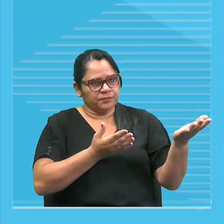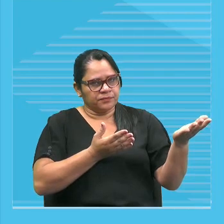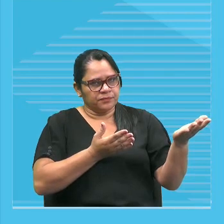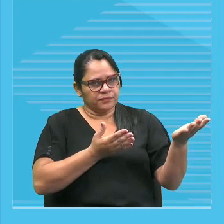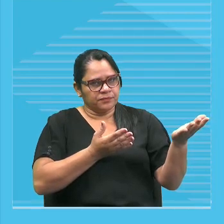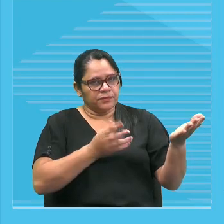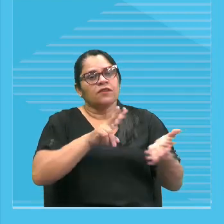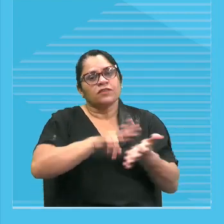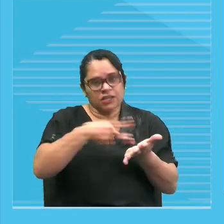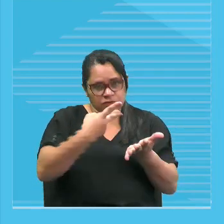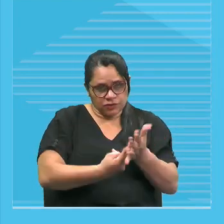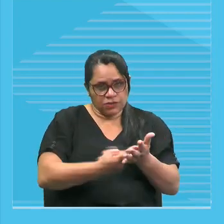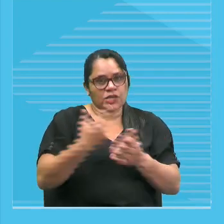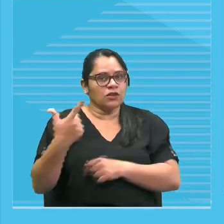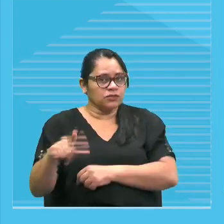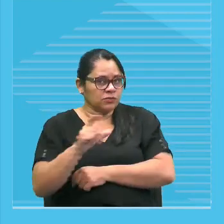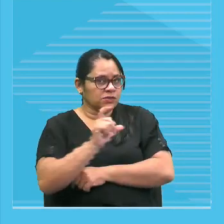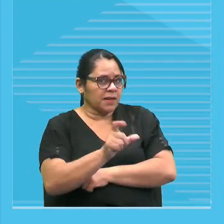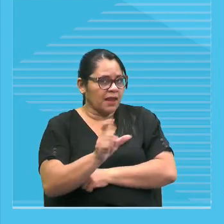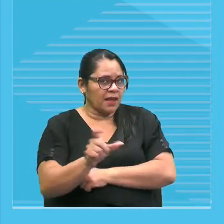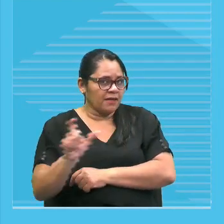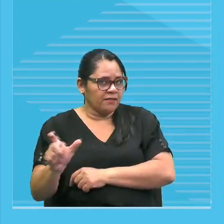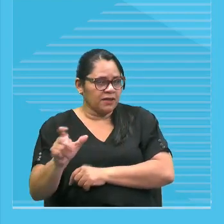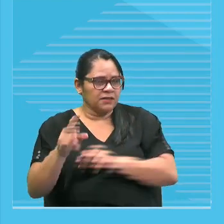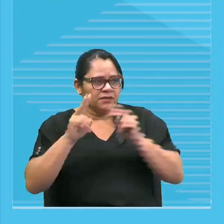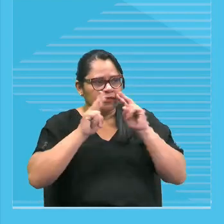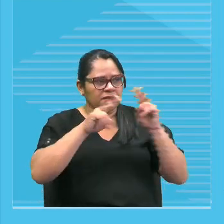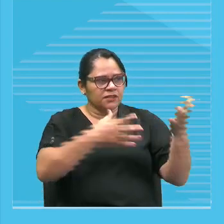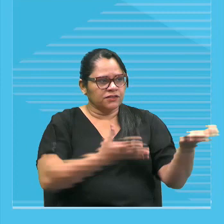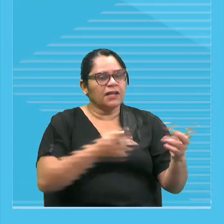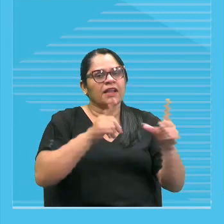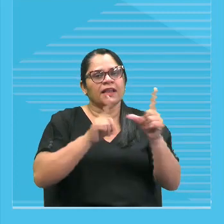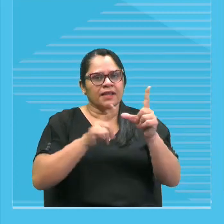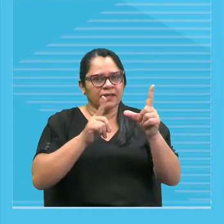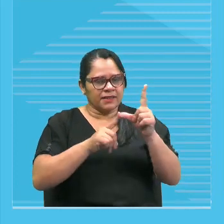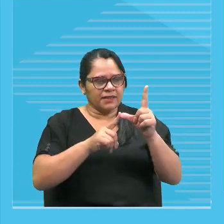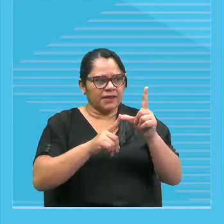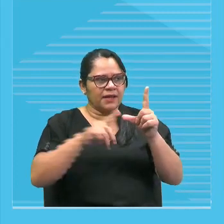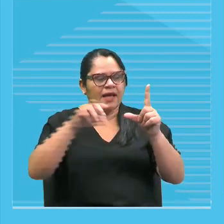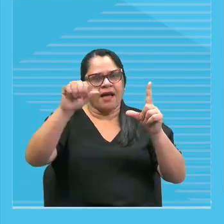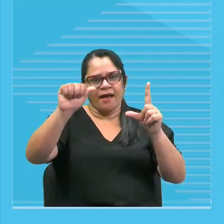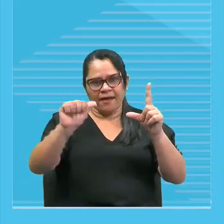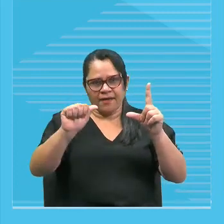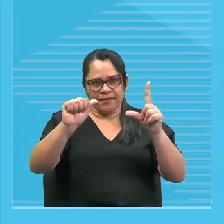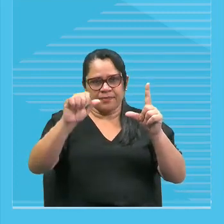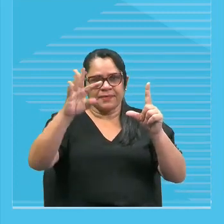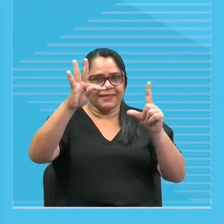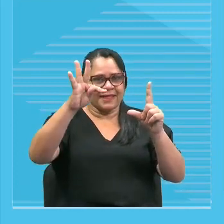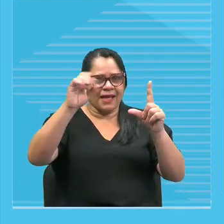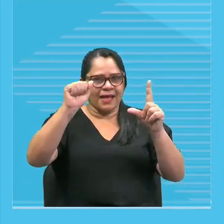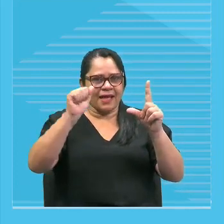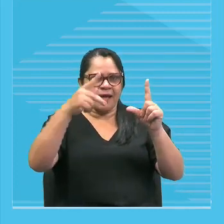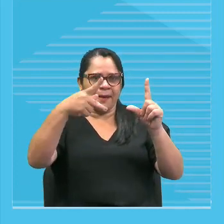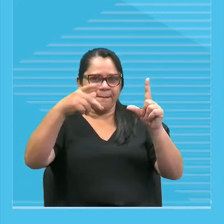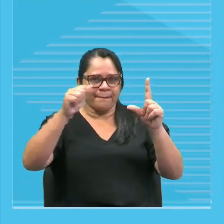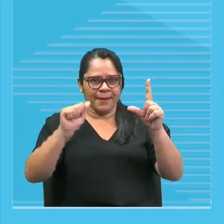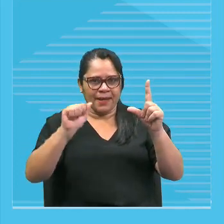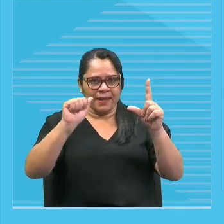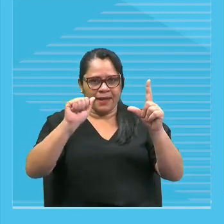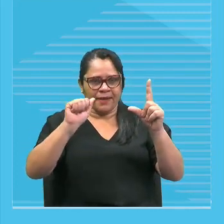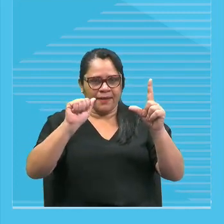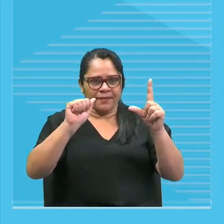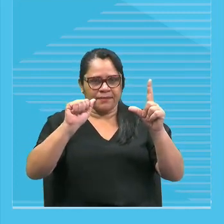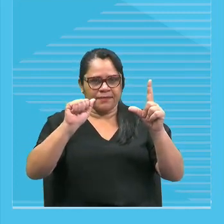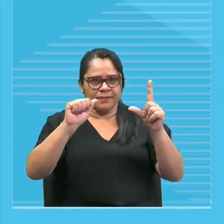vou traduzir as outras a letra A tapa significa